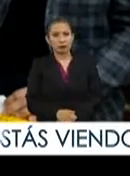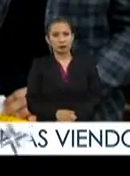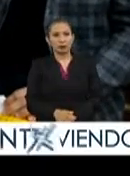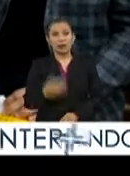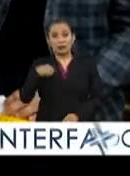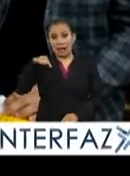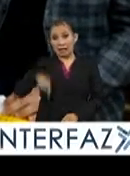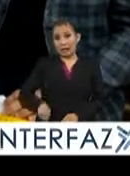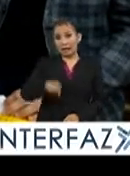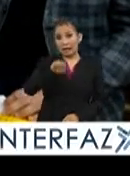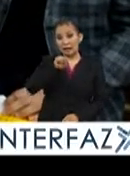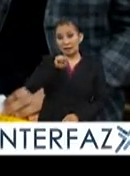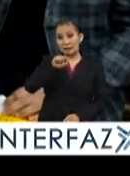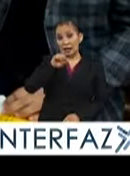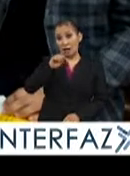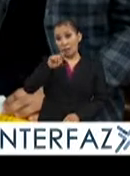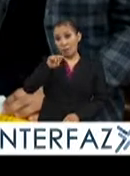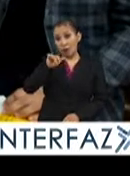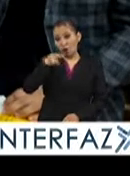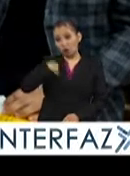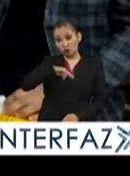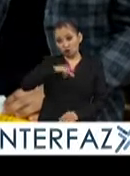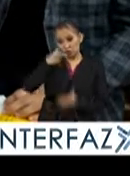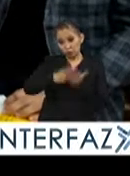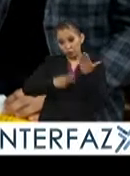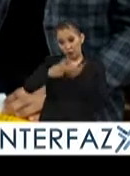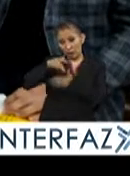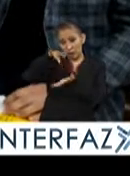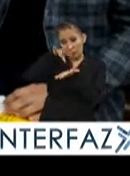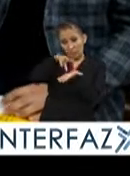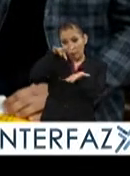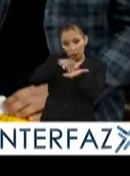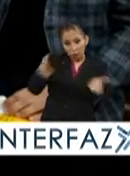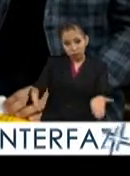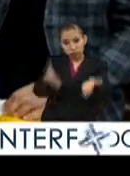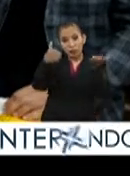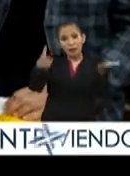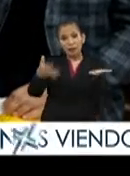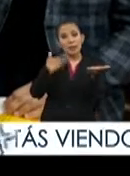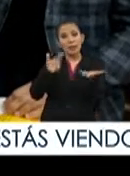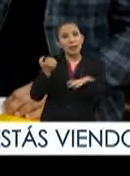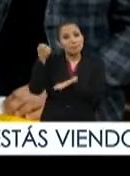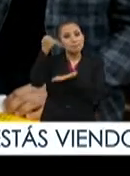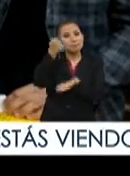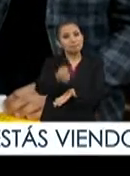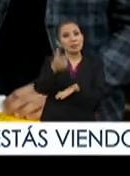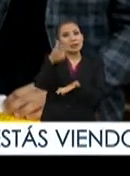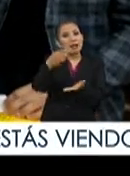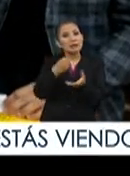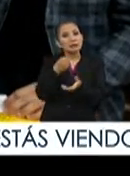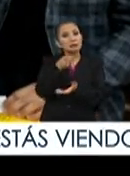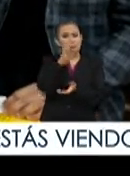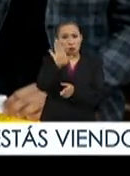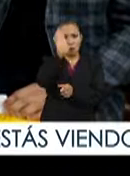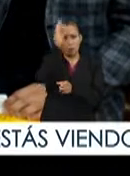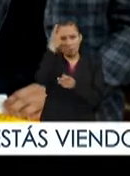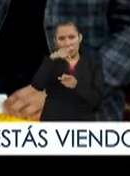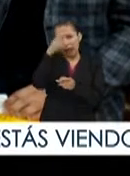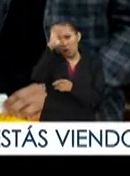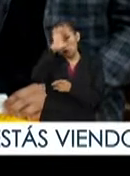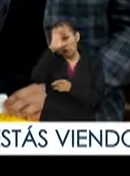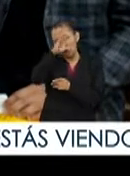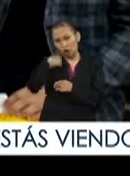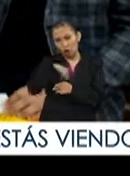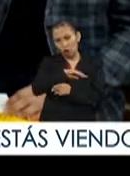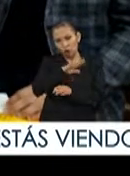estado de São Paulo uma política de apoio, de fomento, de investimento de recursos na cultura. Este ano